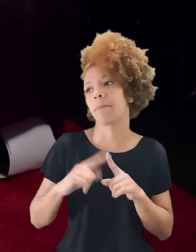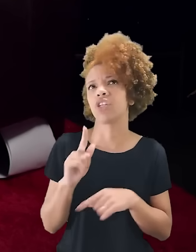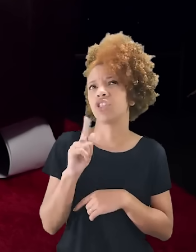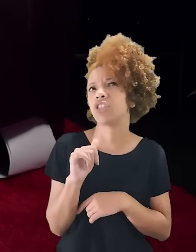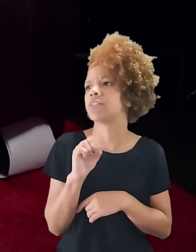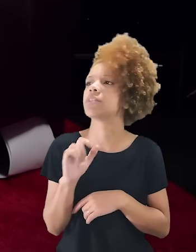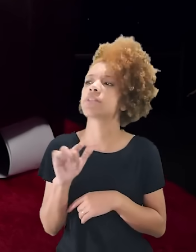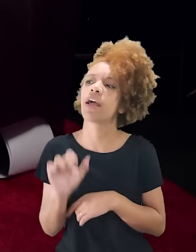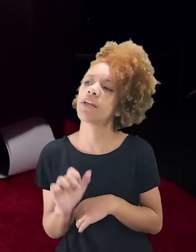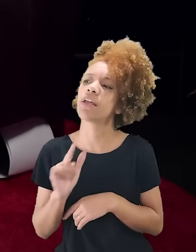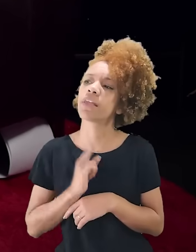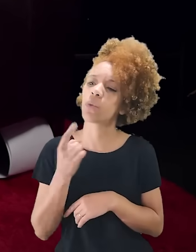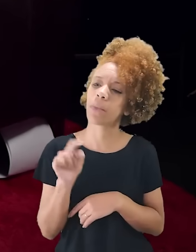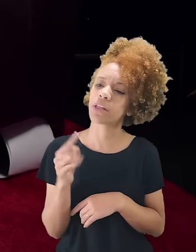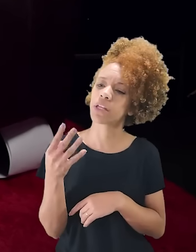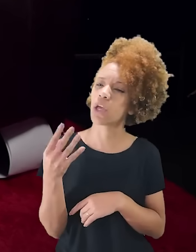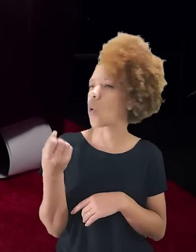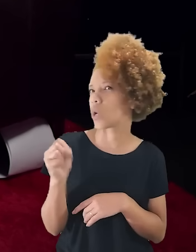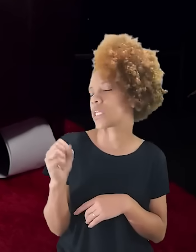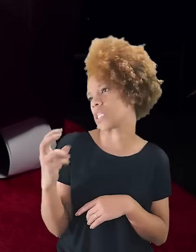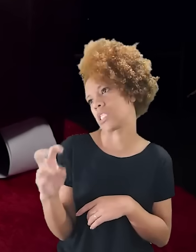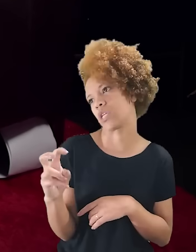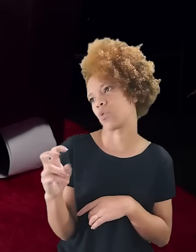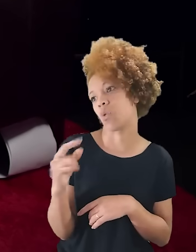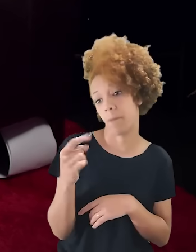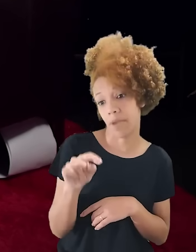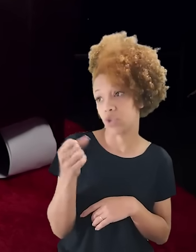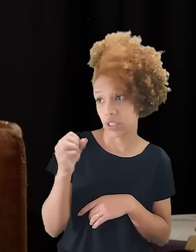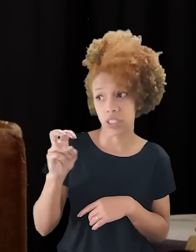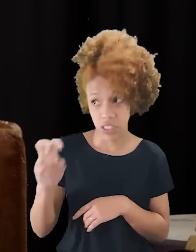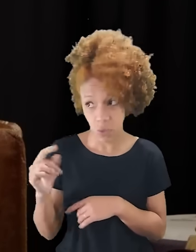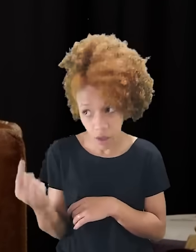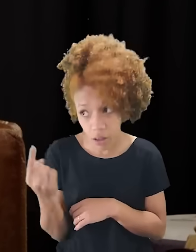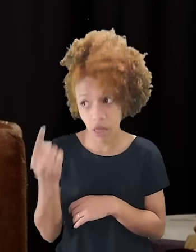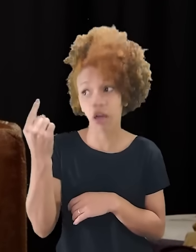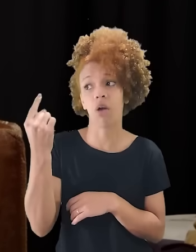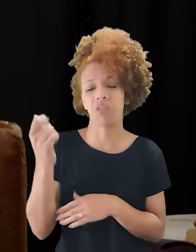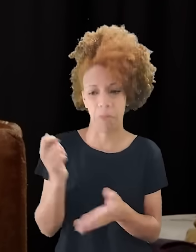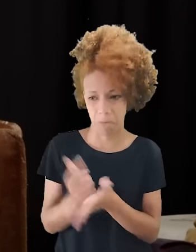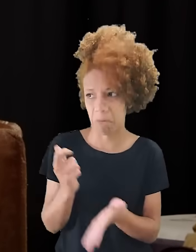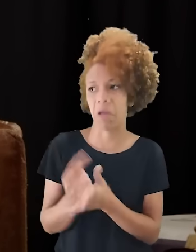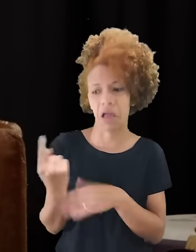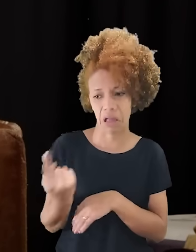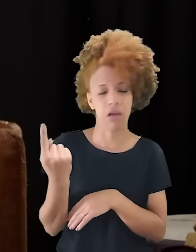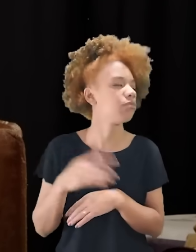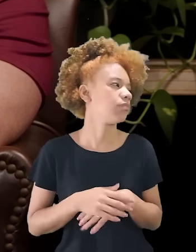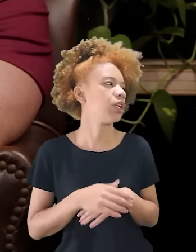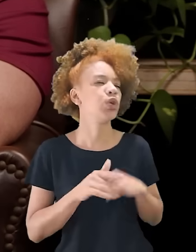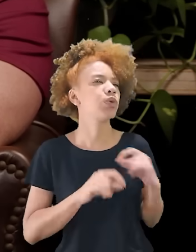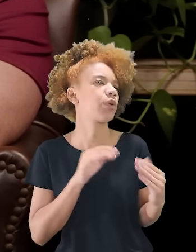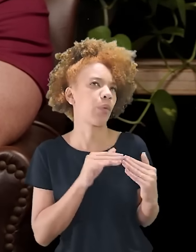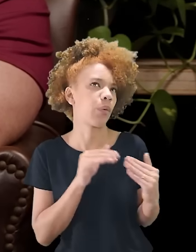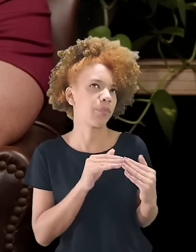alta Gisele Bin tem 1,85 eu acho Ah é não sabia ela é muito alta as modelos que são bem pagas elas são bem altas eu queria